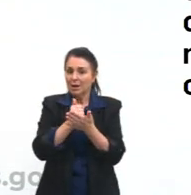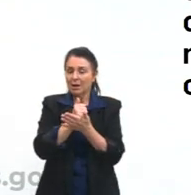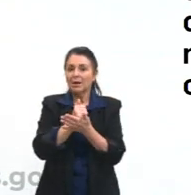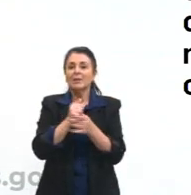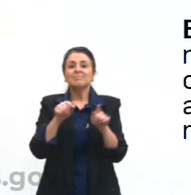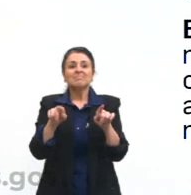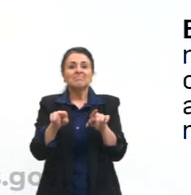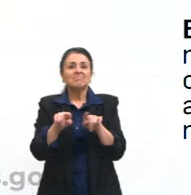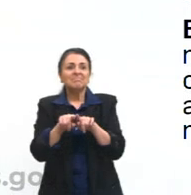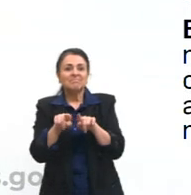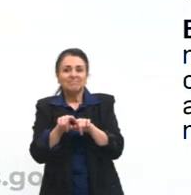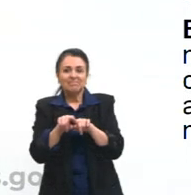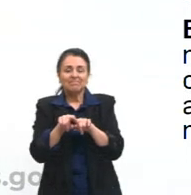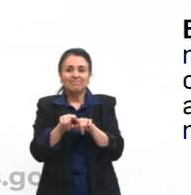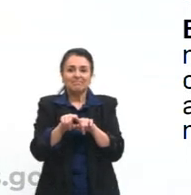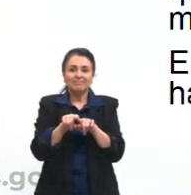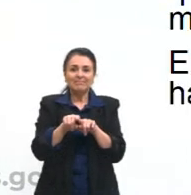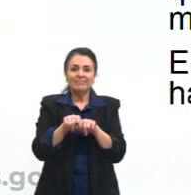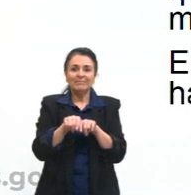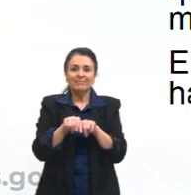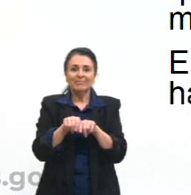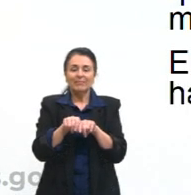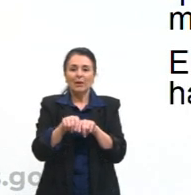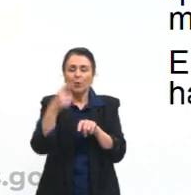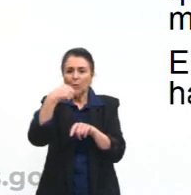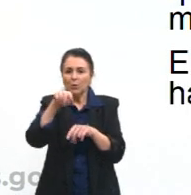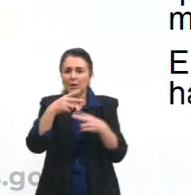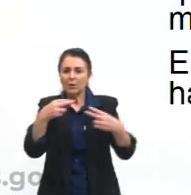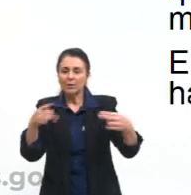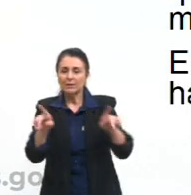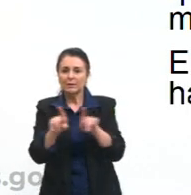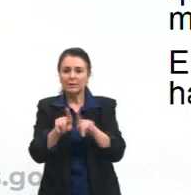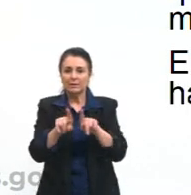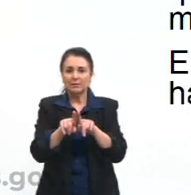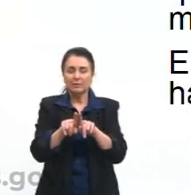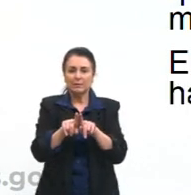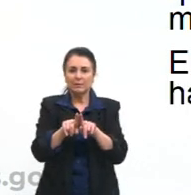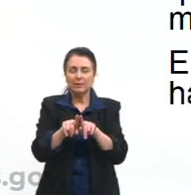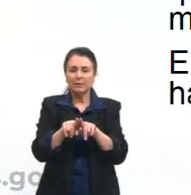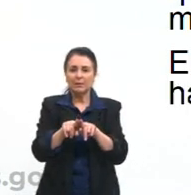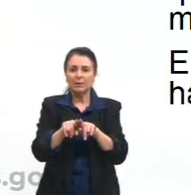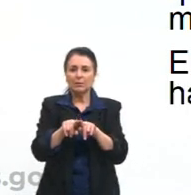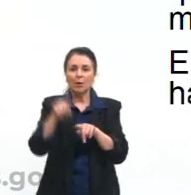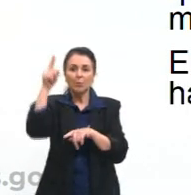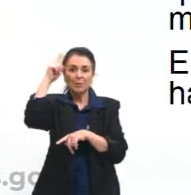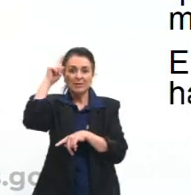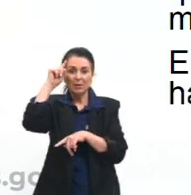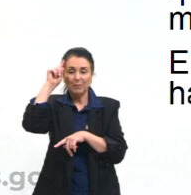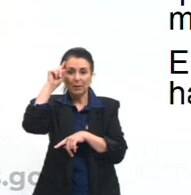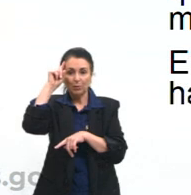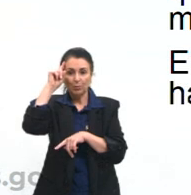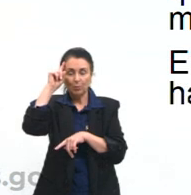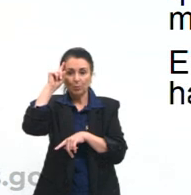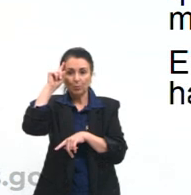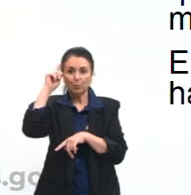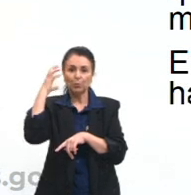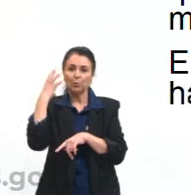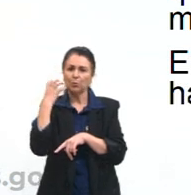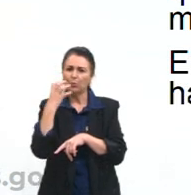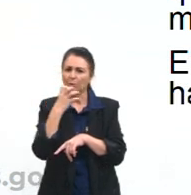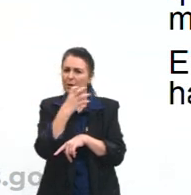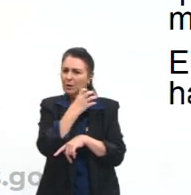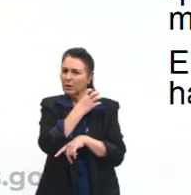princípio estaria em mobilidade e é uma outra questão é sobre o pensamento de Heráclito né a